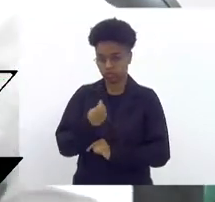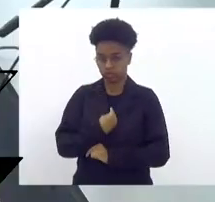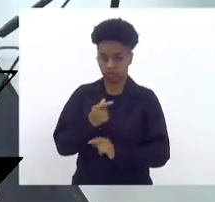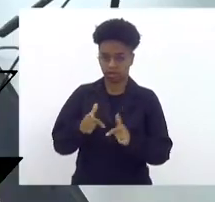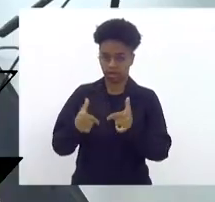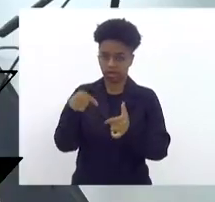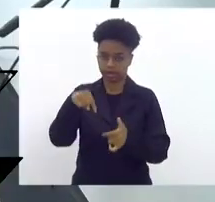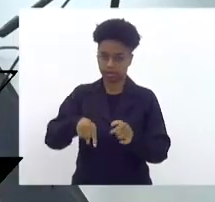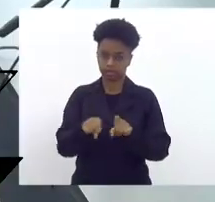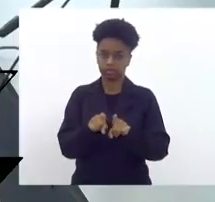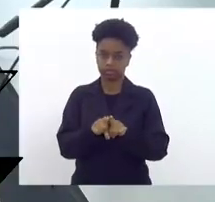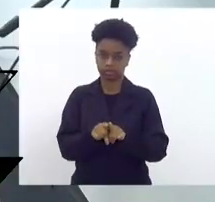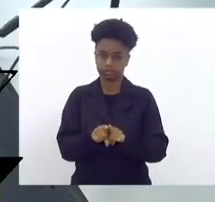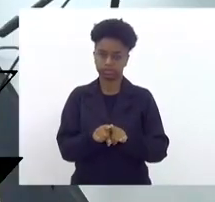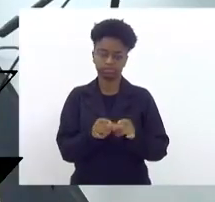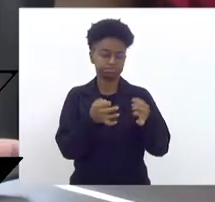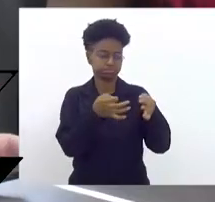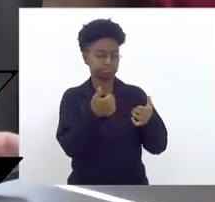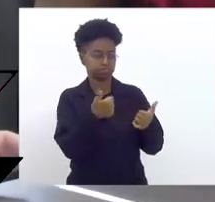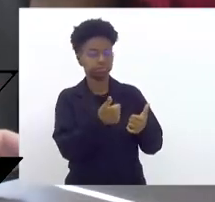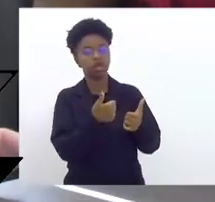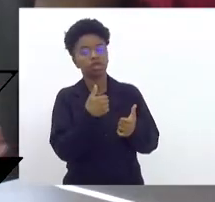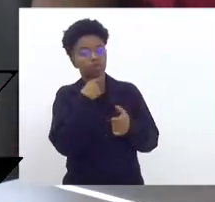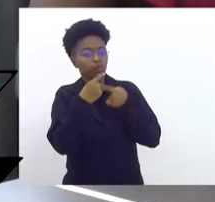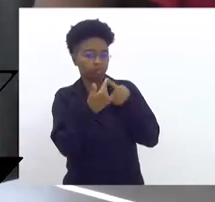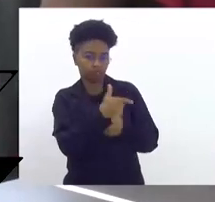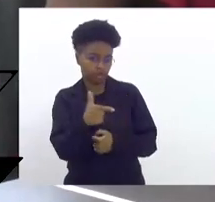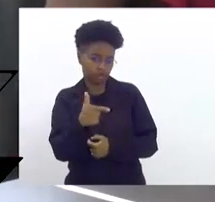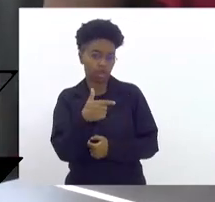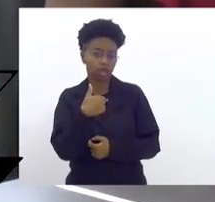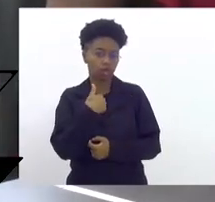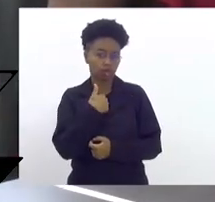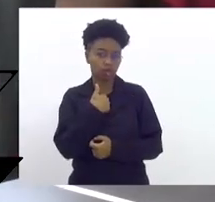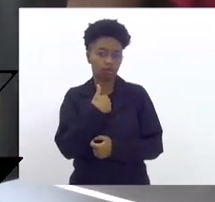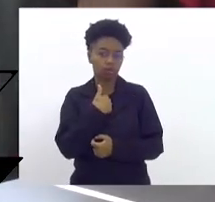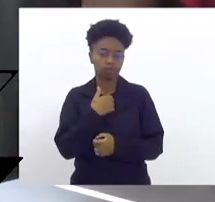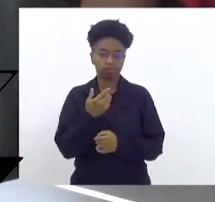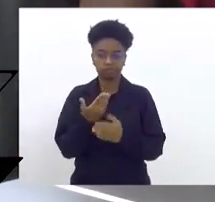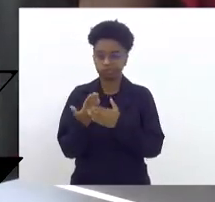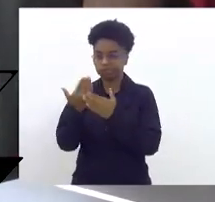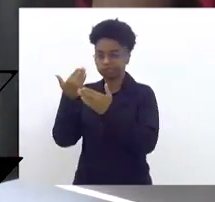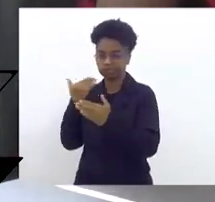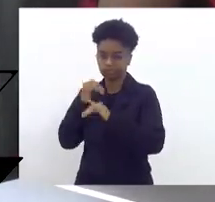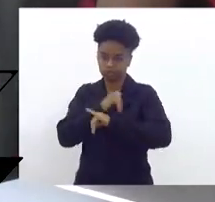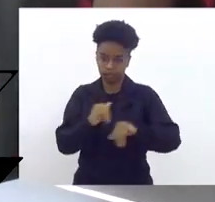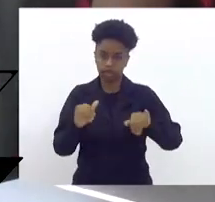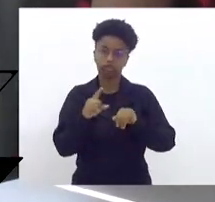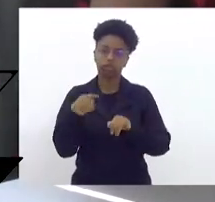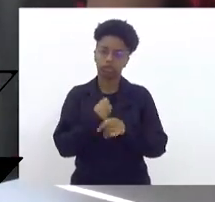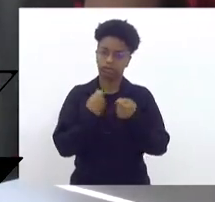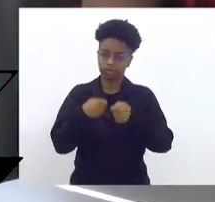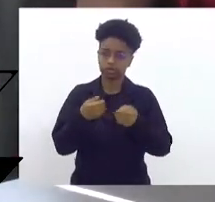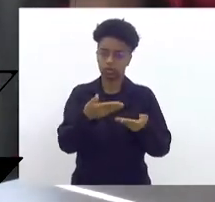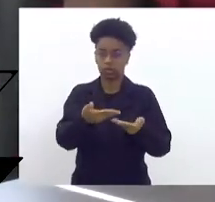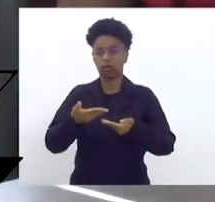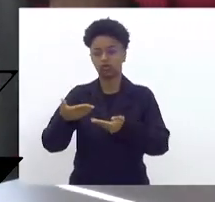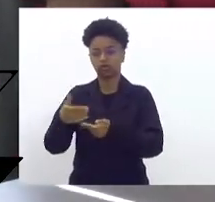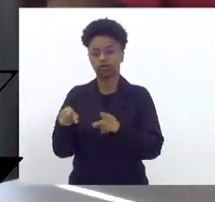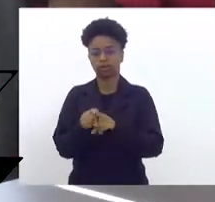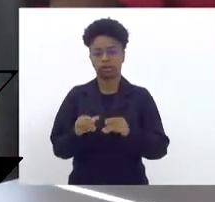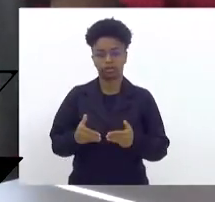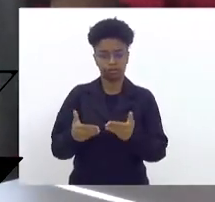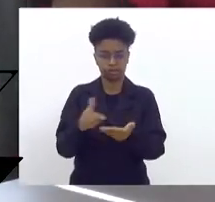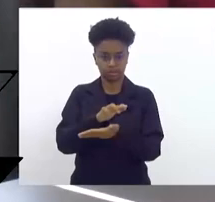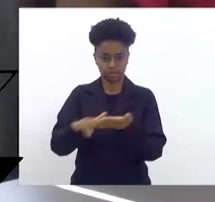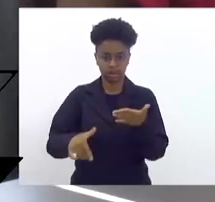sem dúvida e isso foi algo que eu até inventei lá atrás da gente ouvir os Ministérios né porque acho que